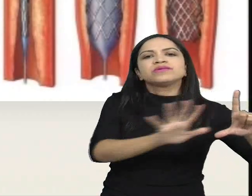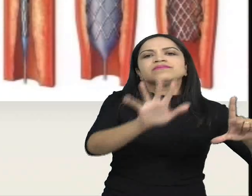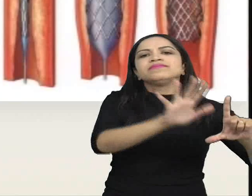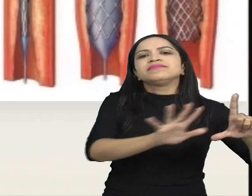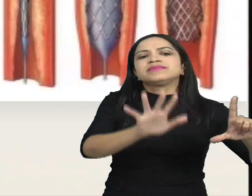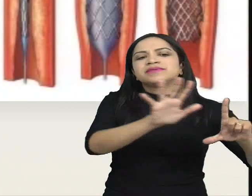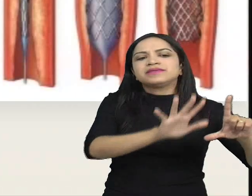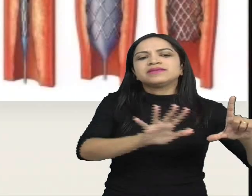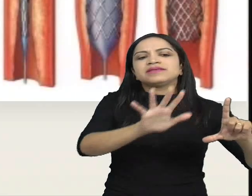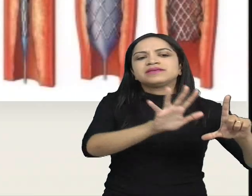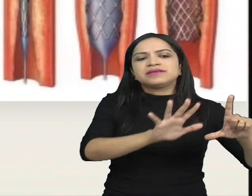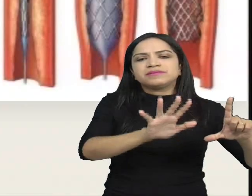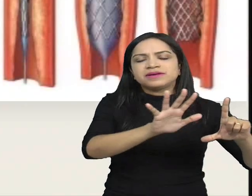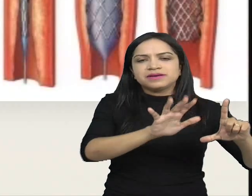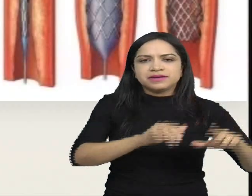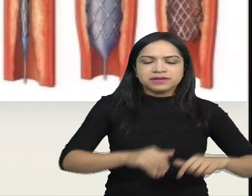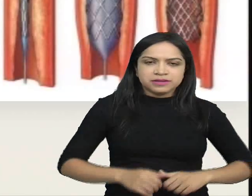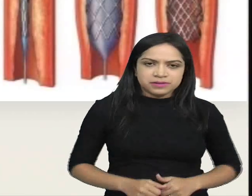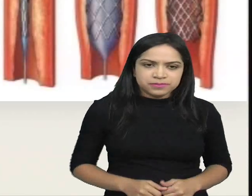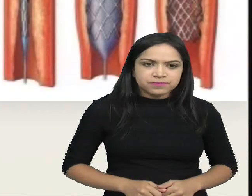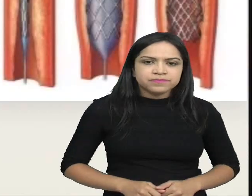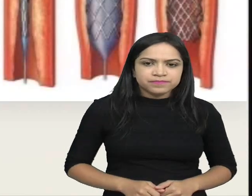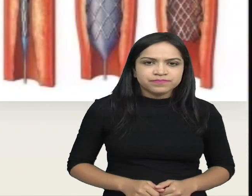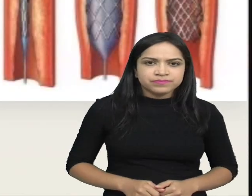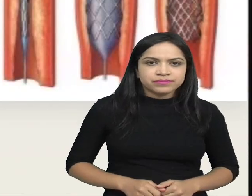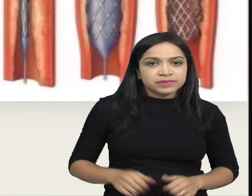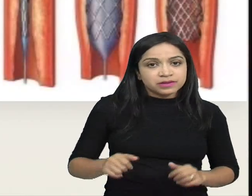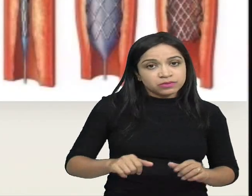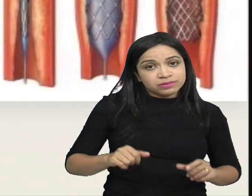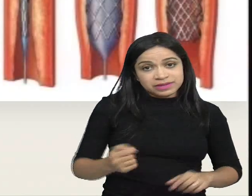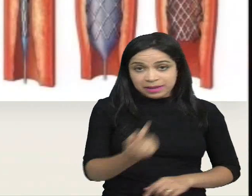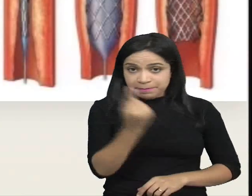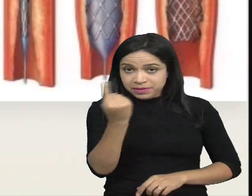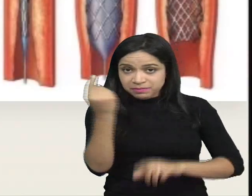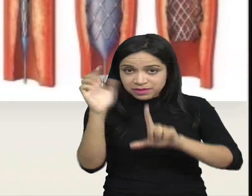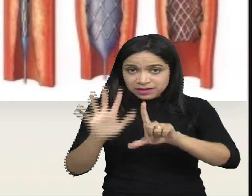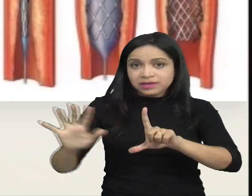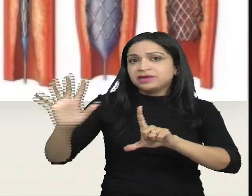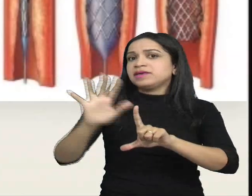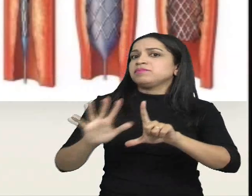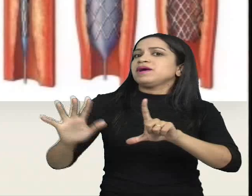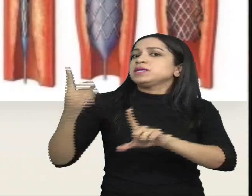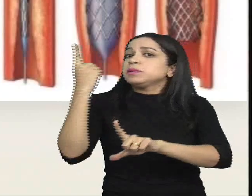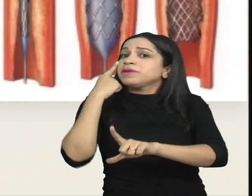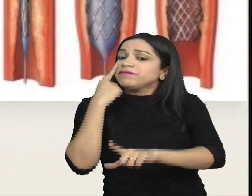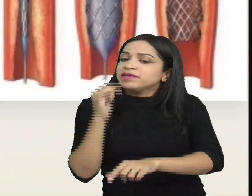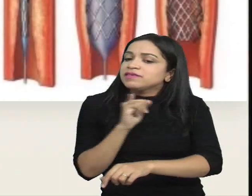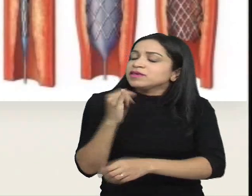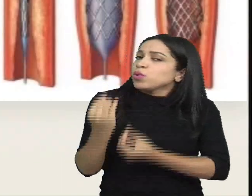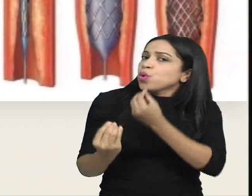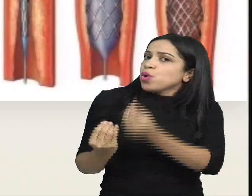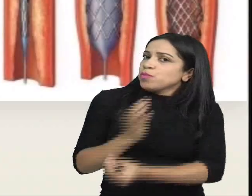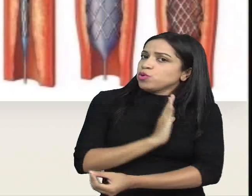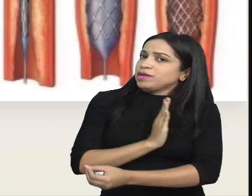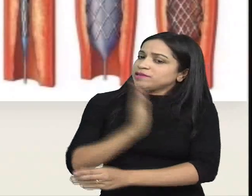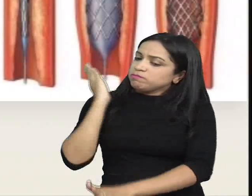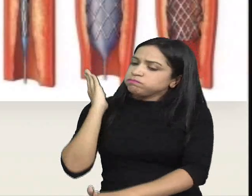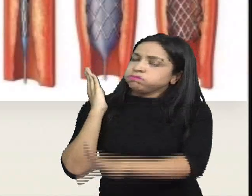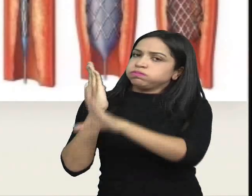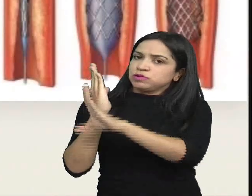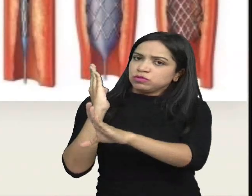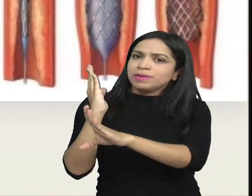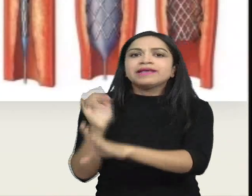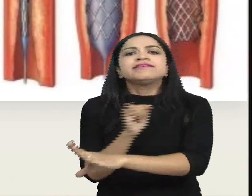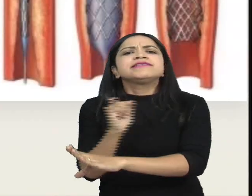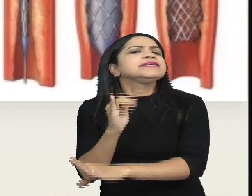angioplastia, né? Cateterismo é o diagnóstico, aquele que a gente vai injetar, vai ver, tem a lesão. O que precisa fazer com